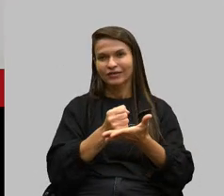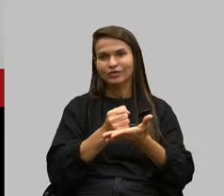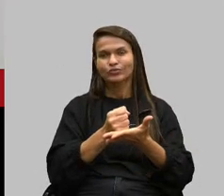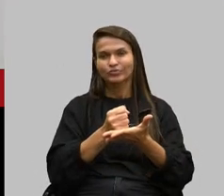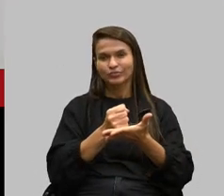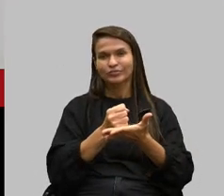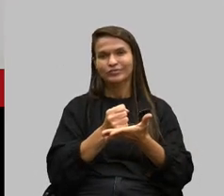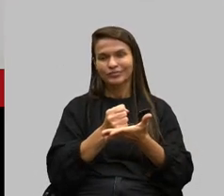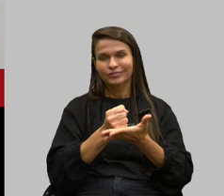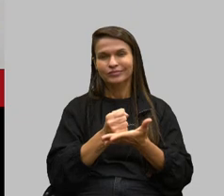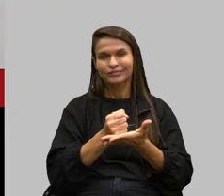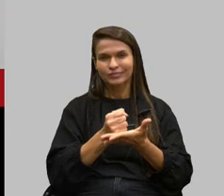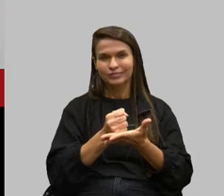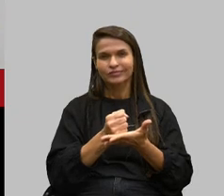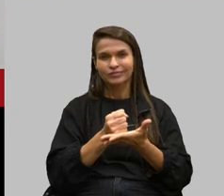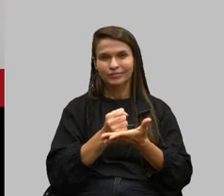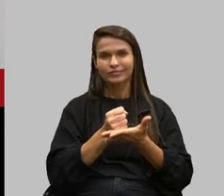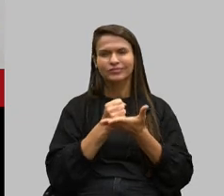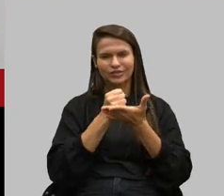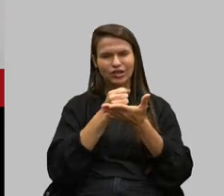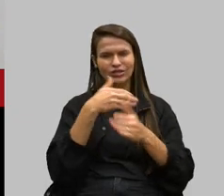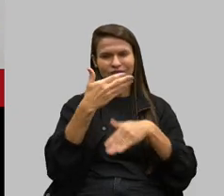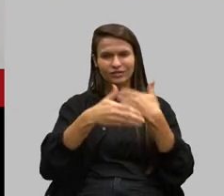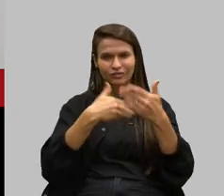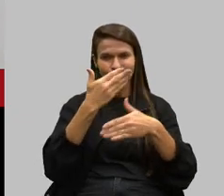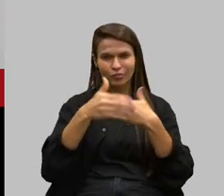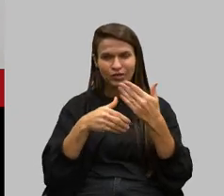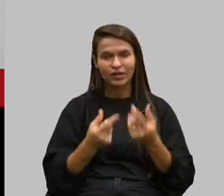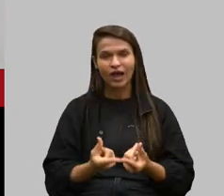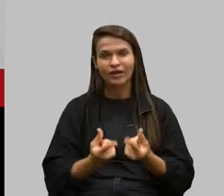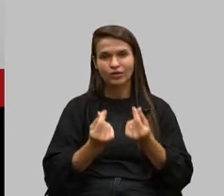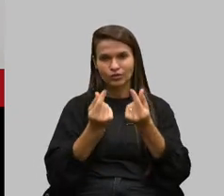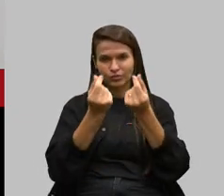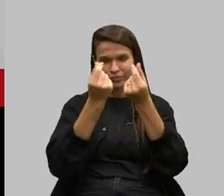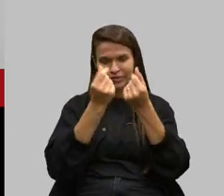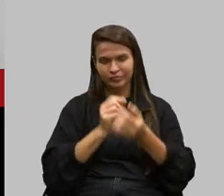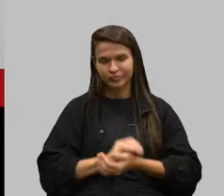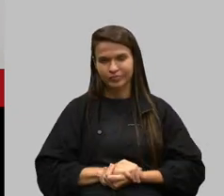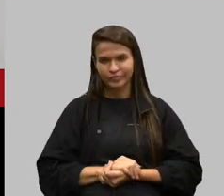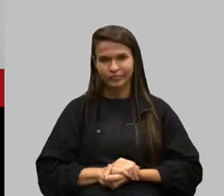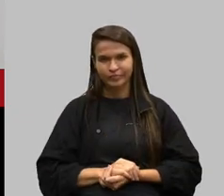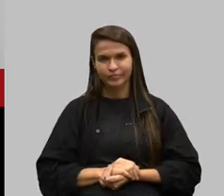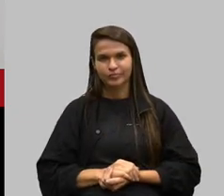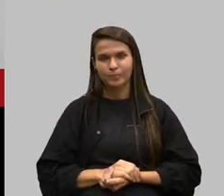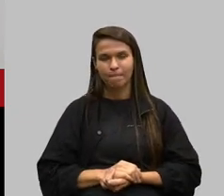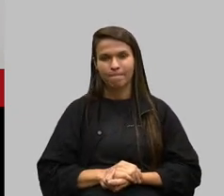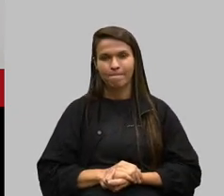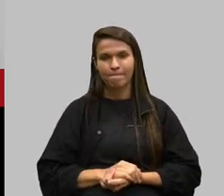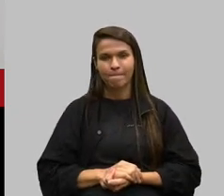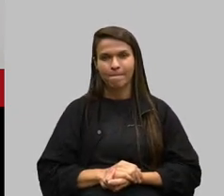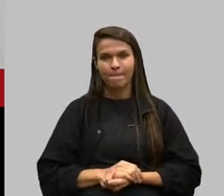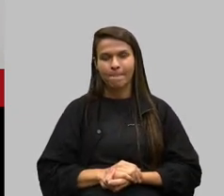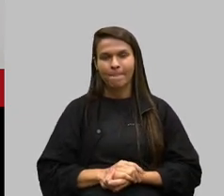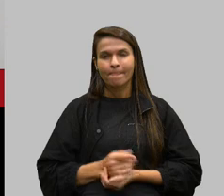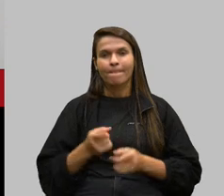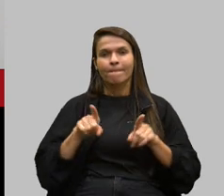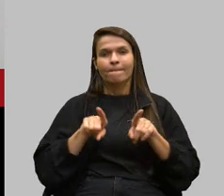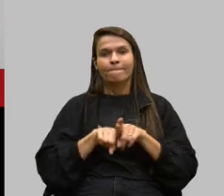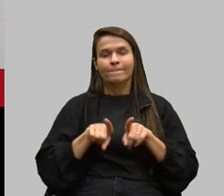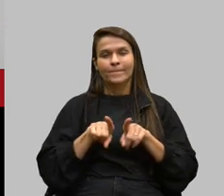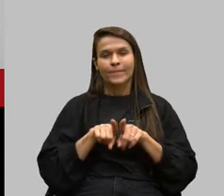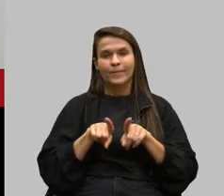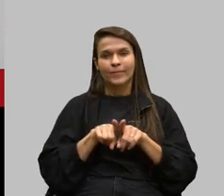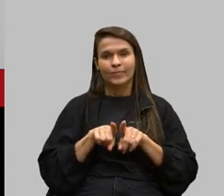ajudar nessa nesse desenvolvimento da economia aí e E aí também a